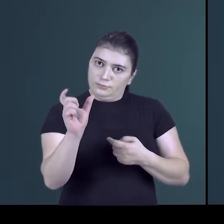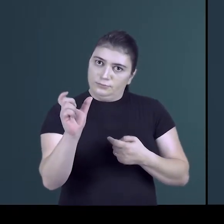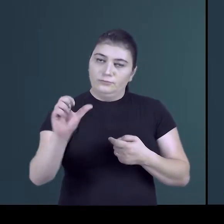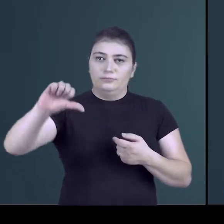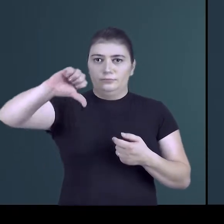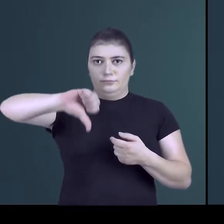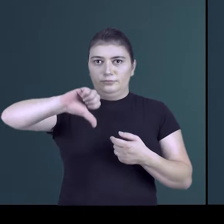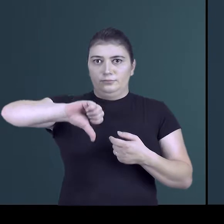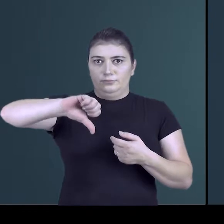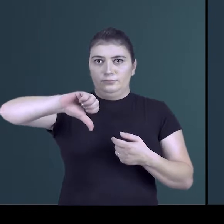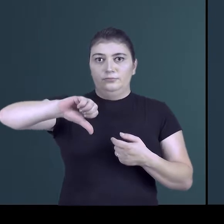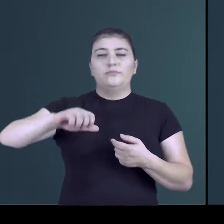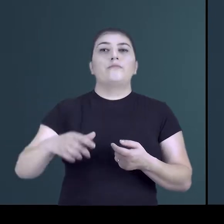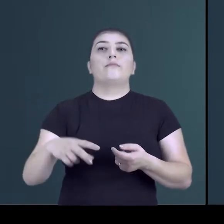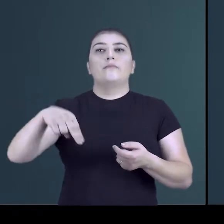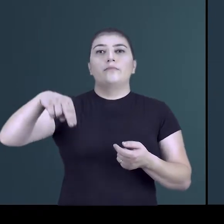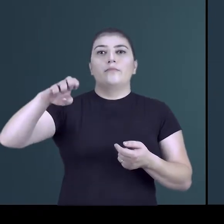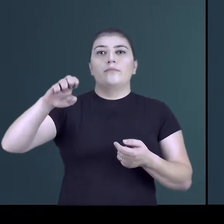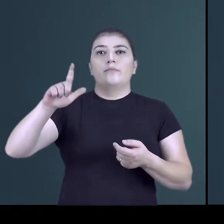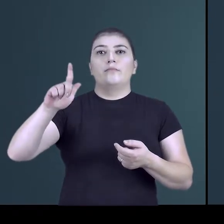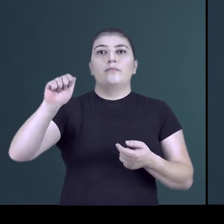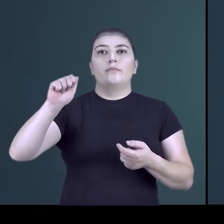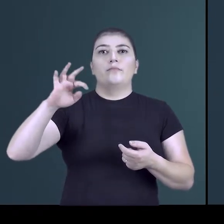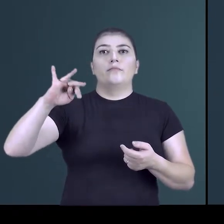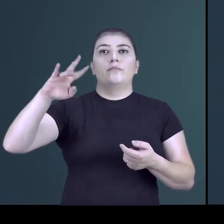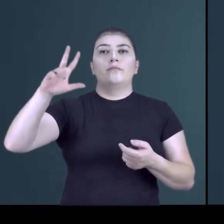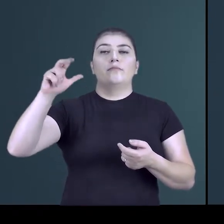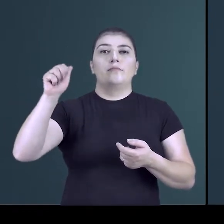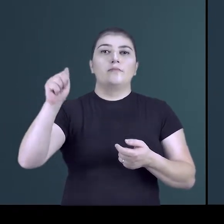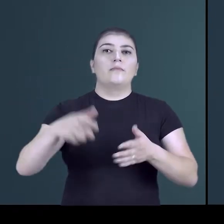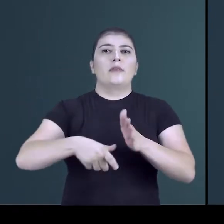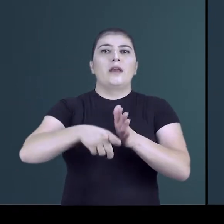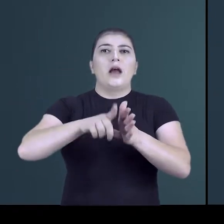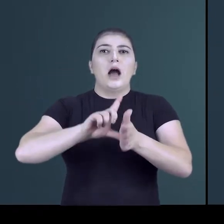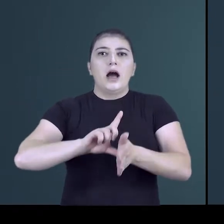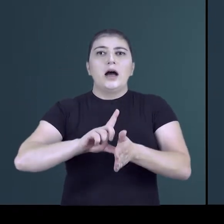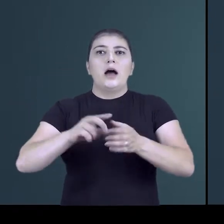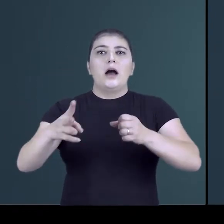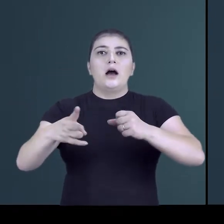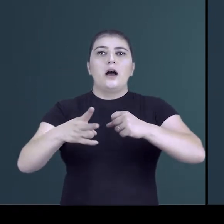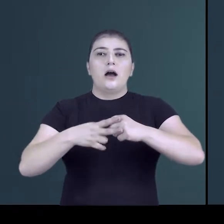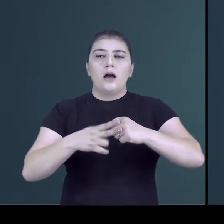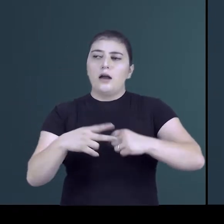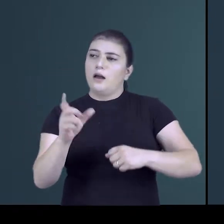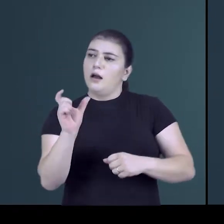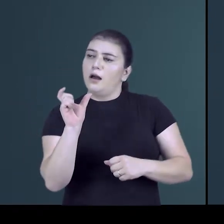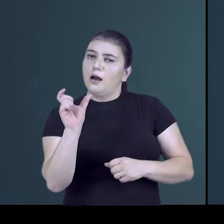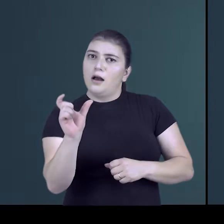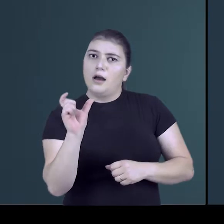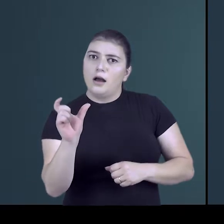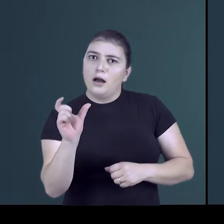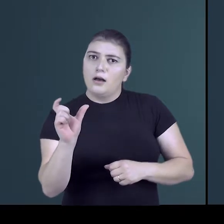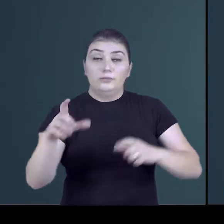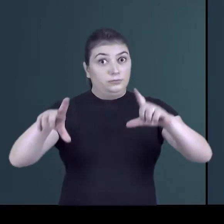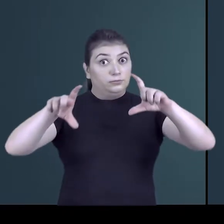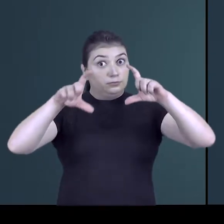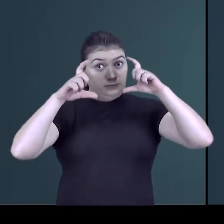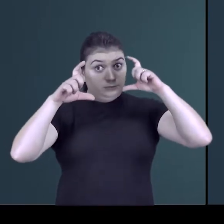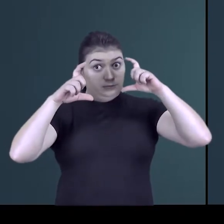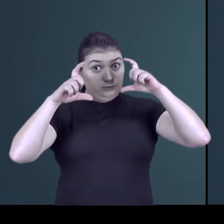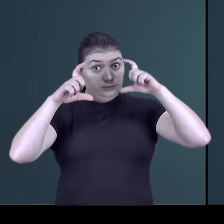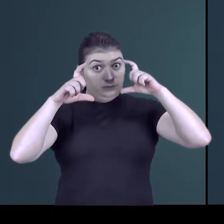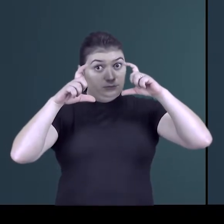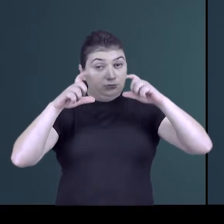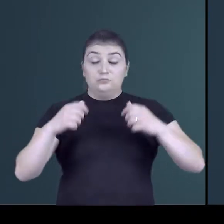palavras negativas. Quando tivermos antes de um verbo qualquer palavra negativa, prestar atenção que